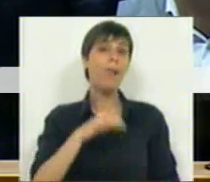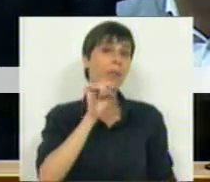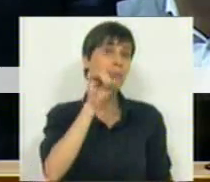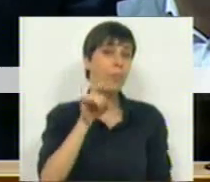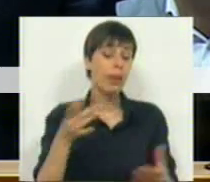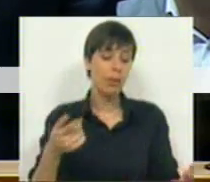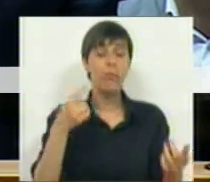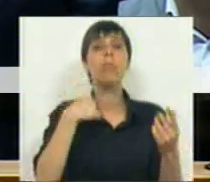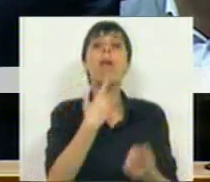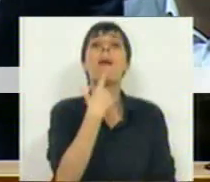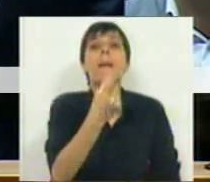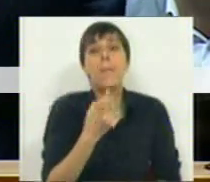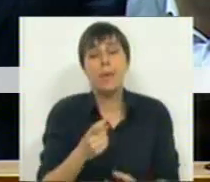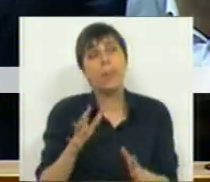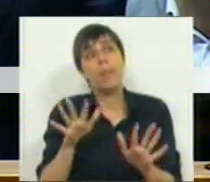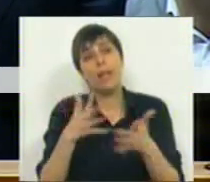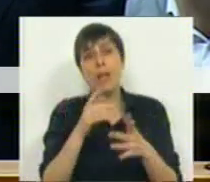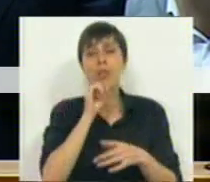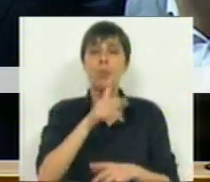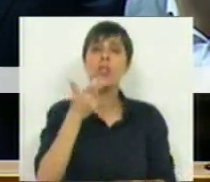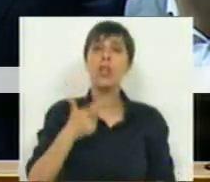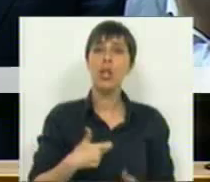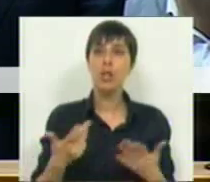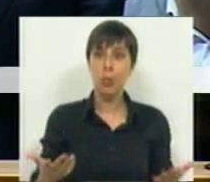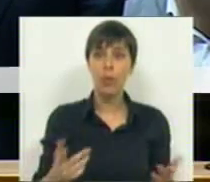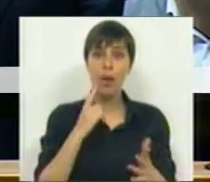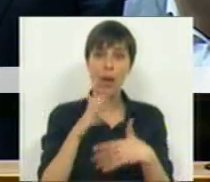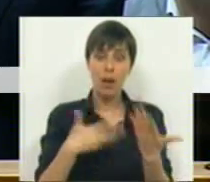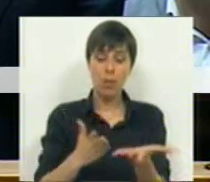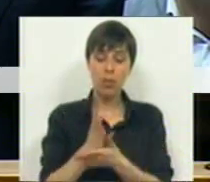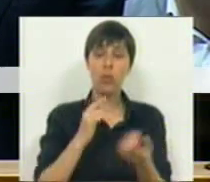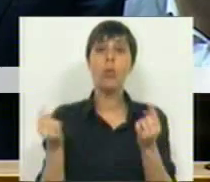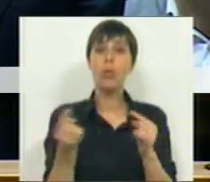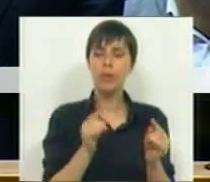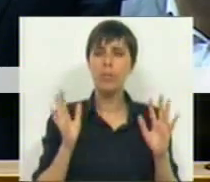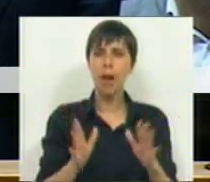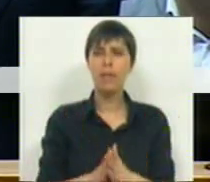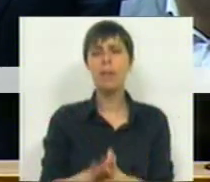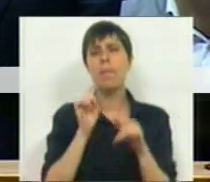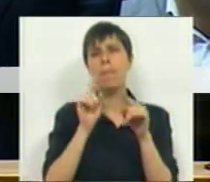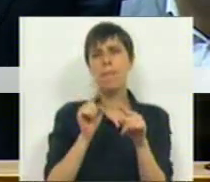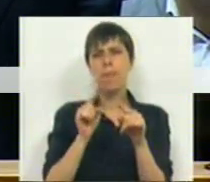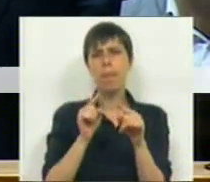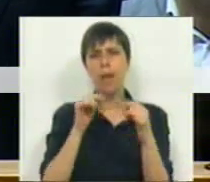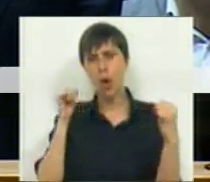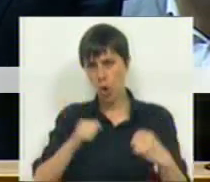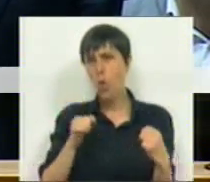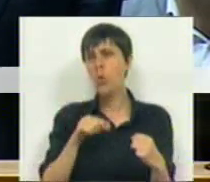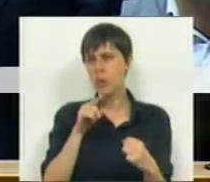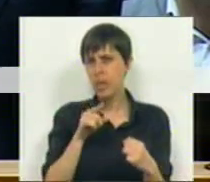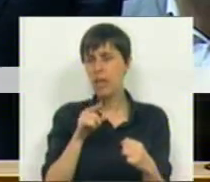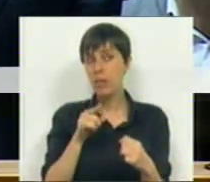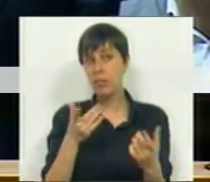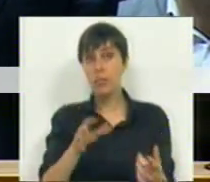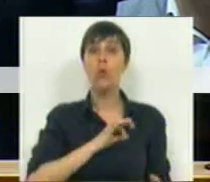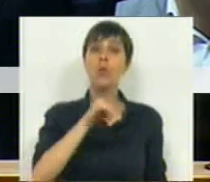perguntar, e faço-lhe a pergunta, talvez ainda possa responder na continuação do debate, esse consenso de